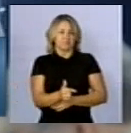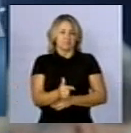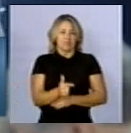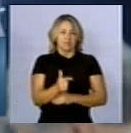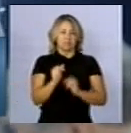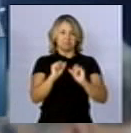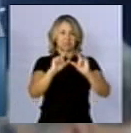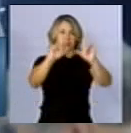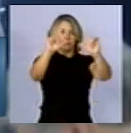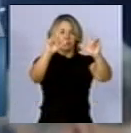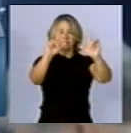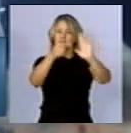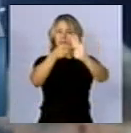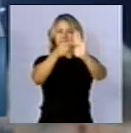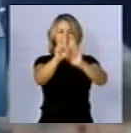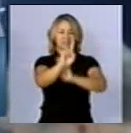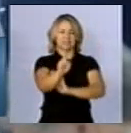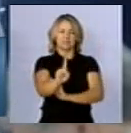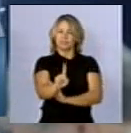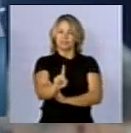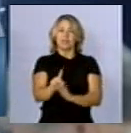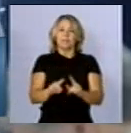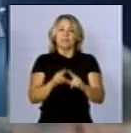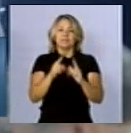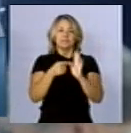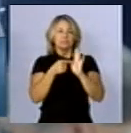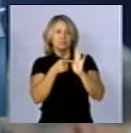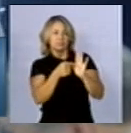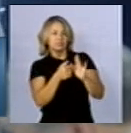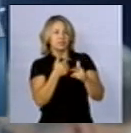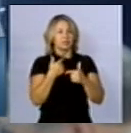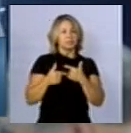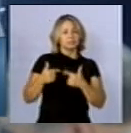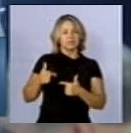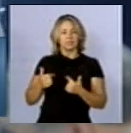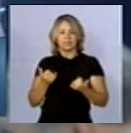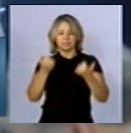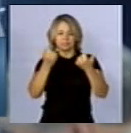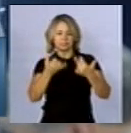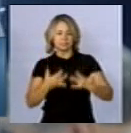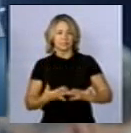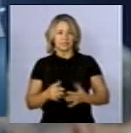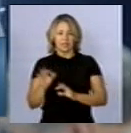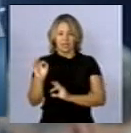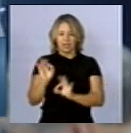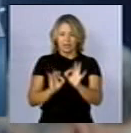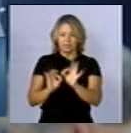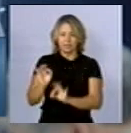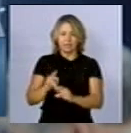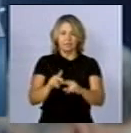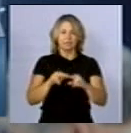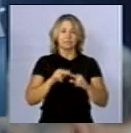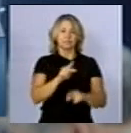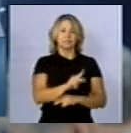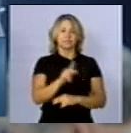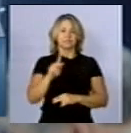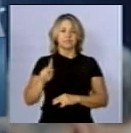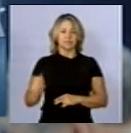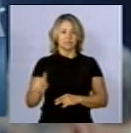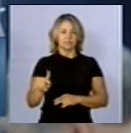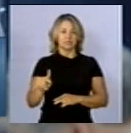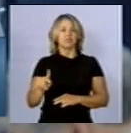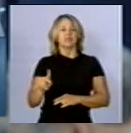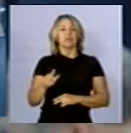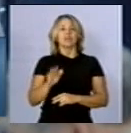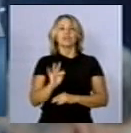projeção a ser feita eu vou olhar o trabalho aqui foi elaborado pelo professor Dr Nestor Mendes que ele é um